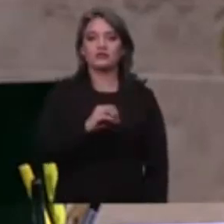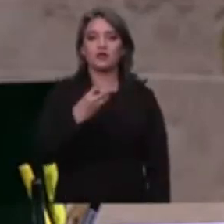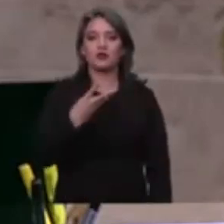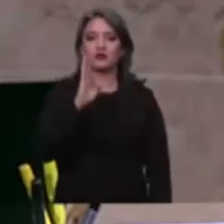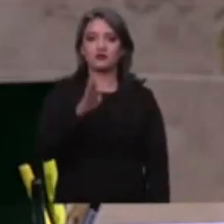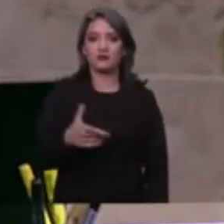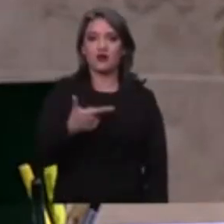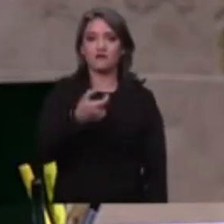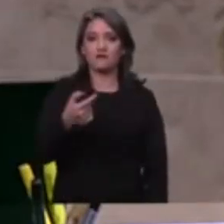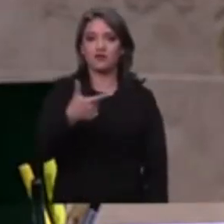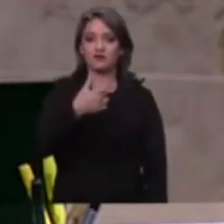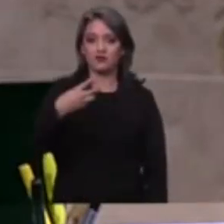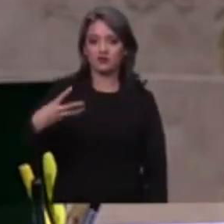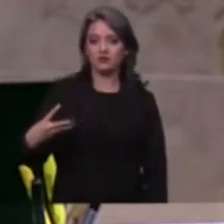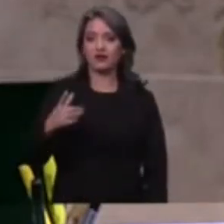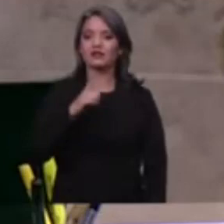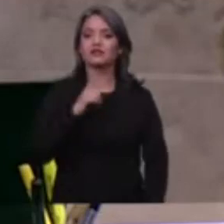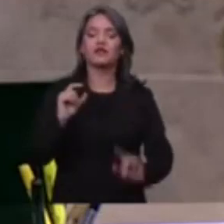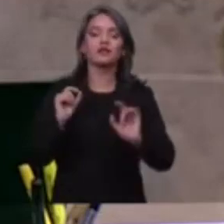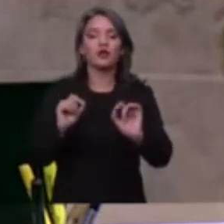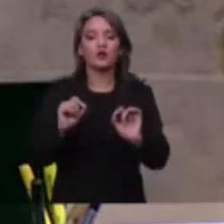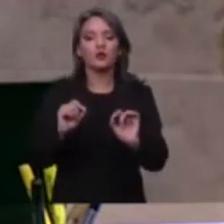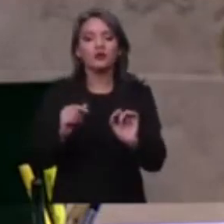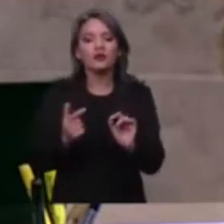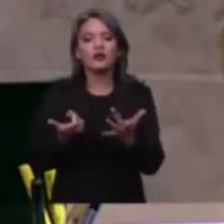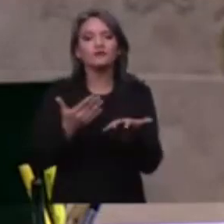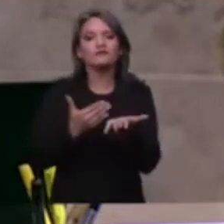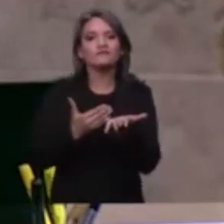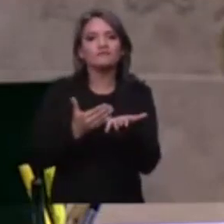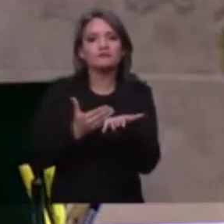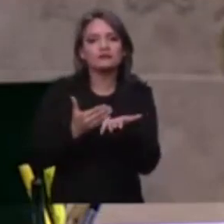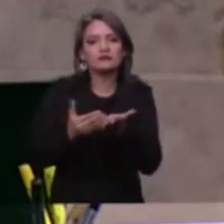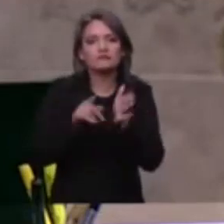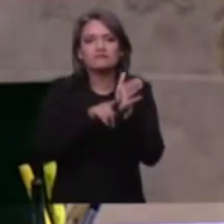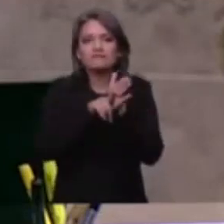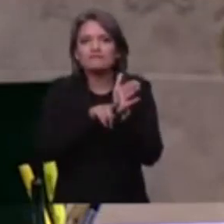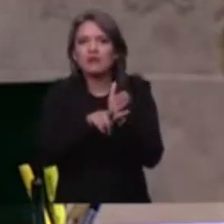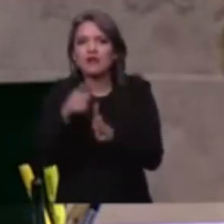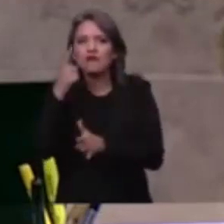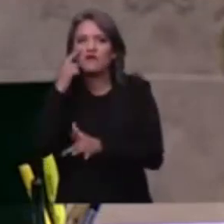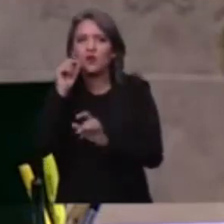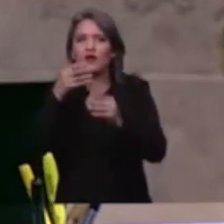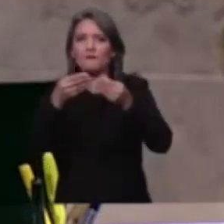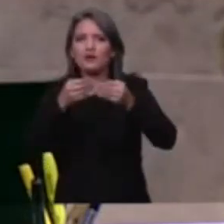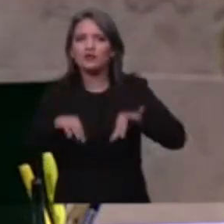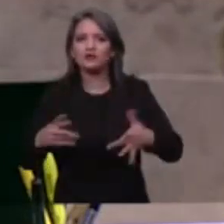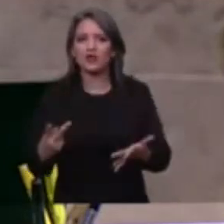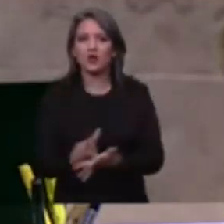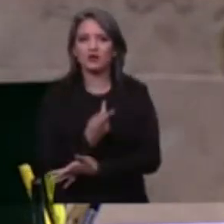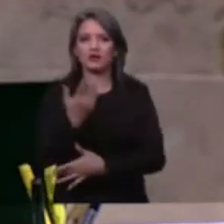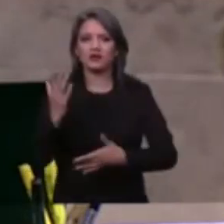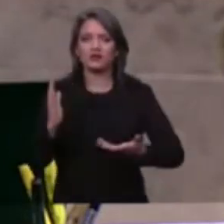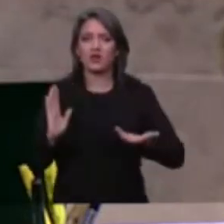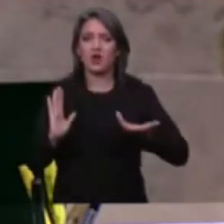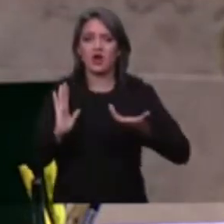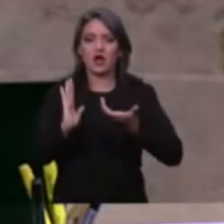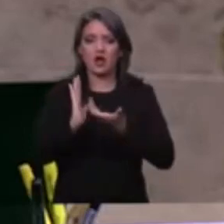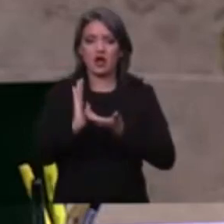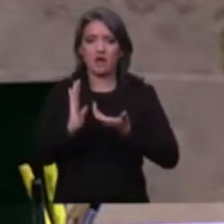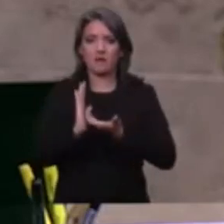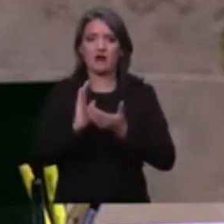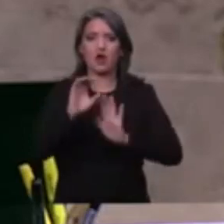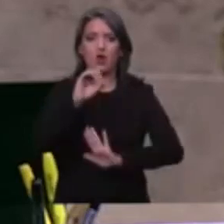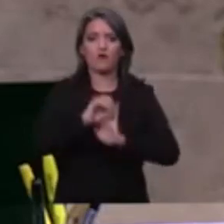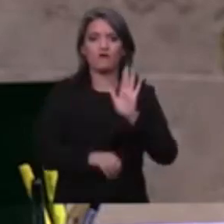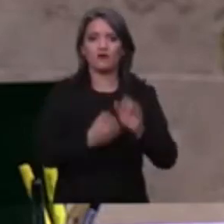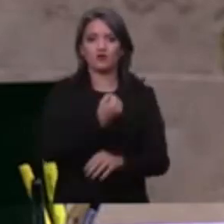03/2023-DG, com estimativa inicial e parcial de prejuízos causados à Câmara dos Deputados. Ofício